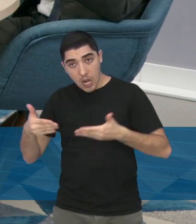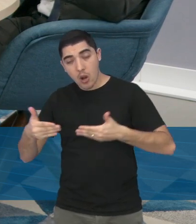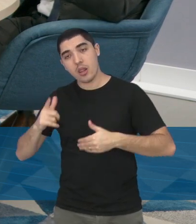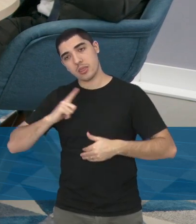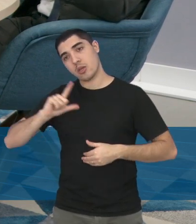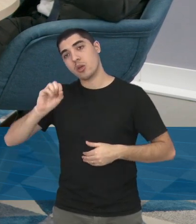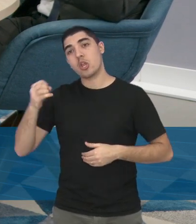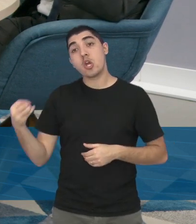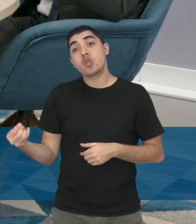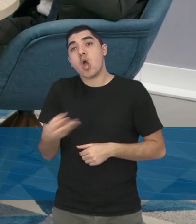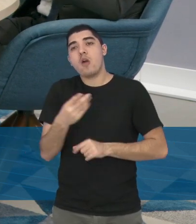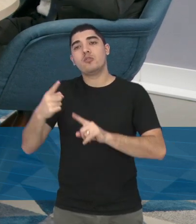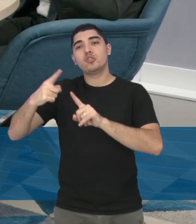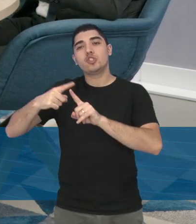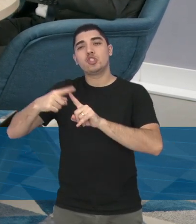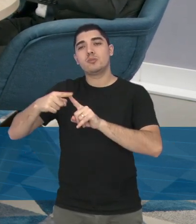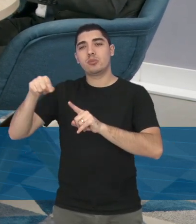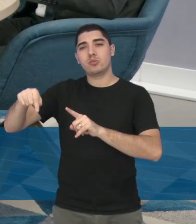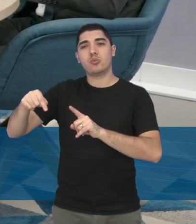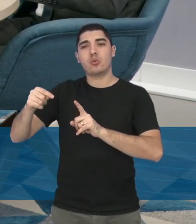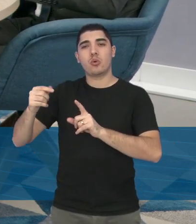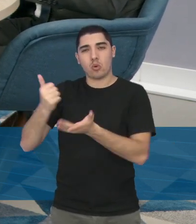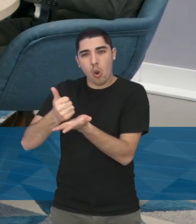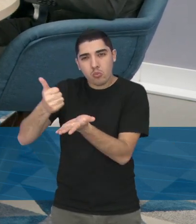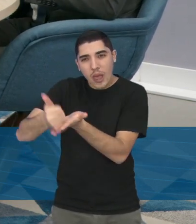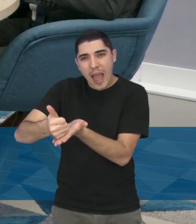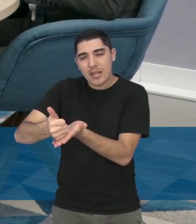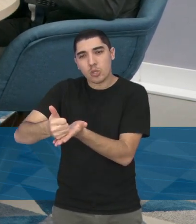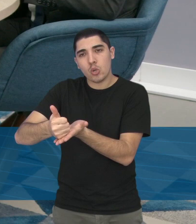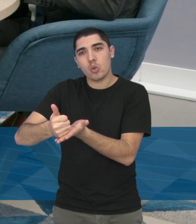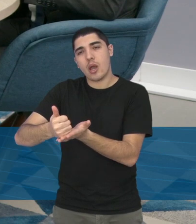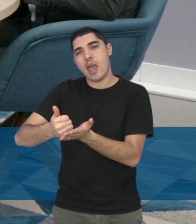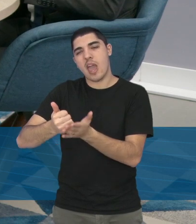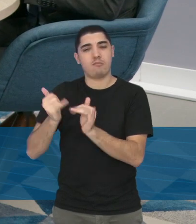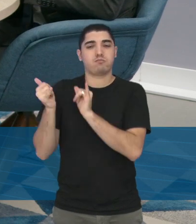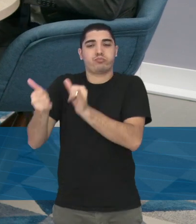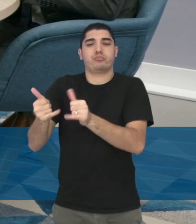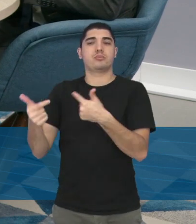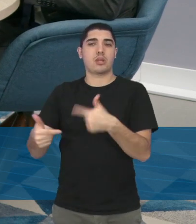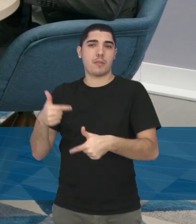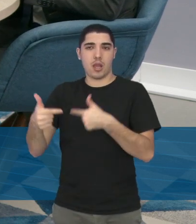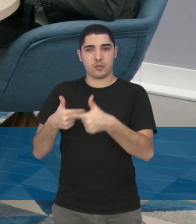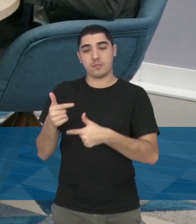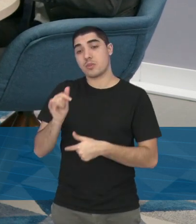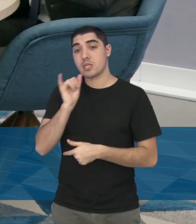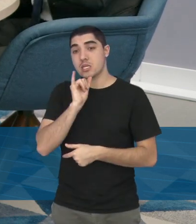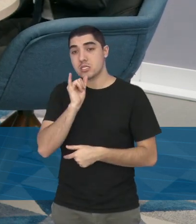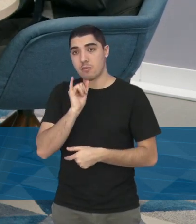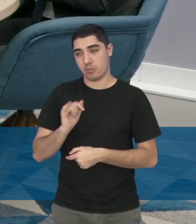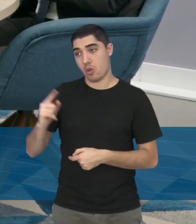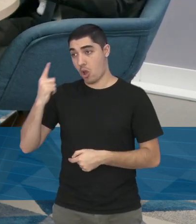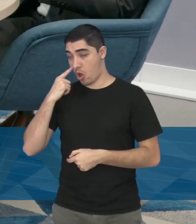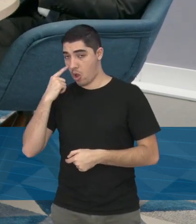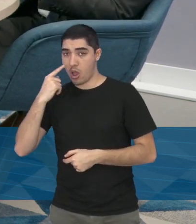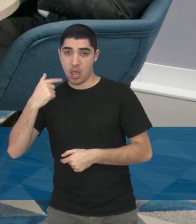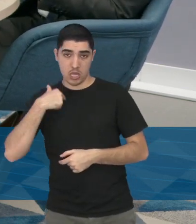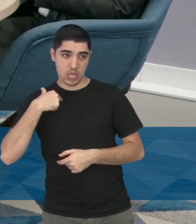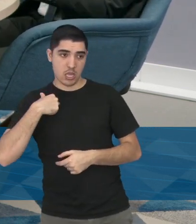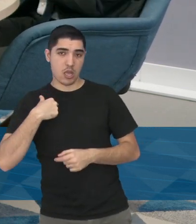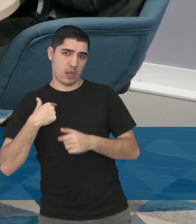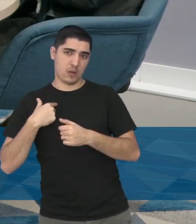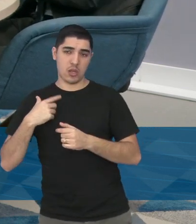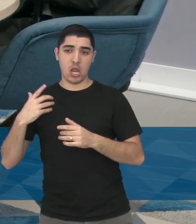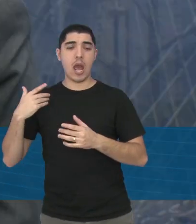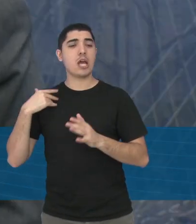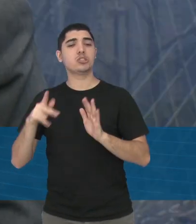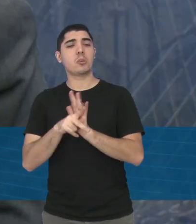nova possibilidade de rescisão, mas, traduzindo, né? Olha, eu quero, né, também, não vou ficar nem com tudo para um lado, nem com